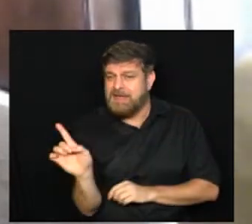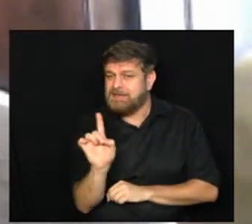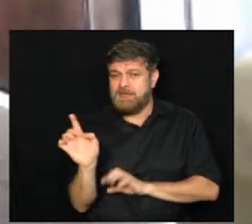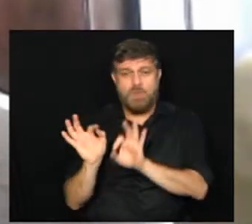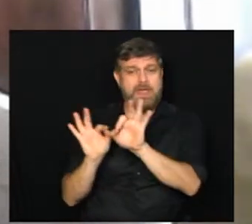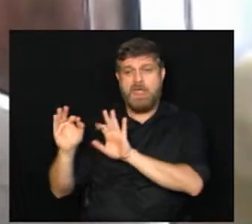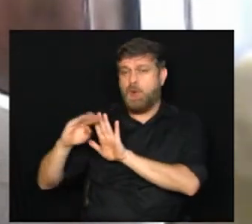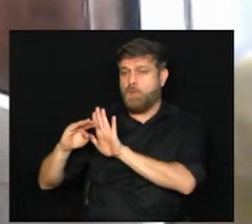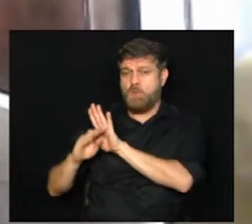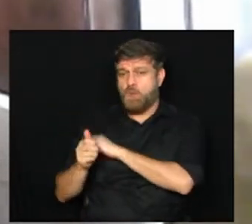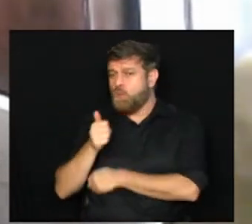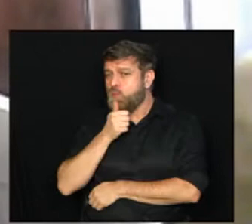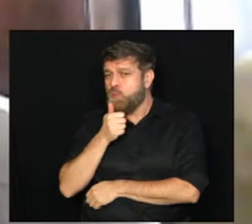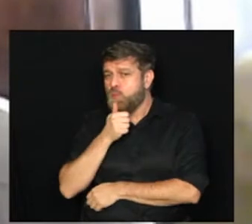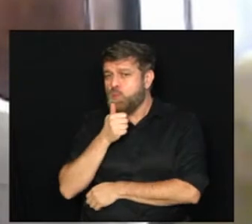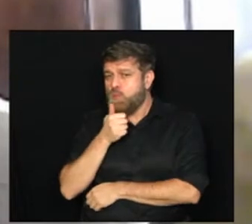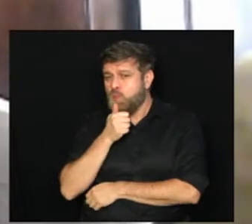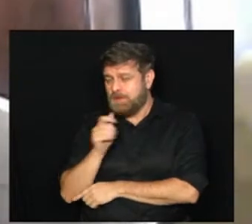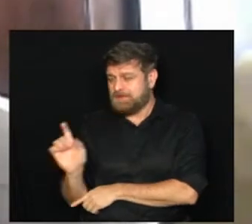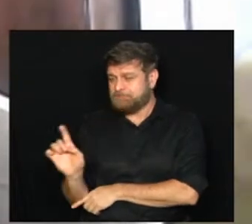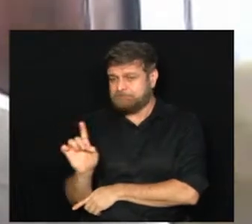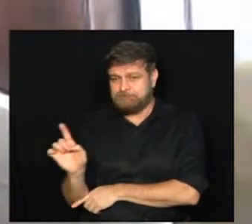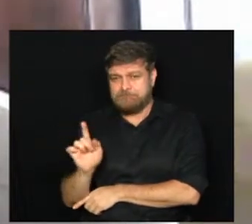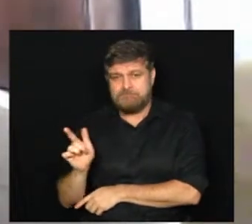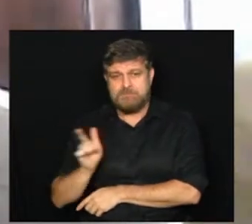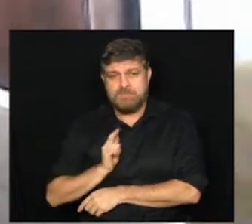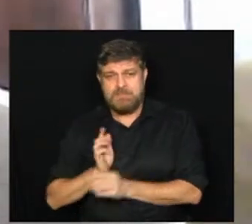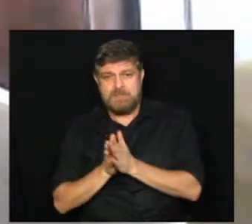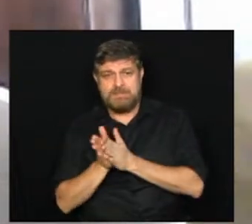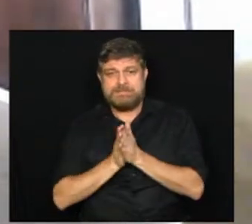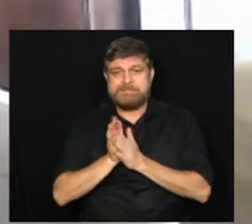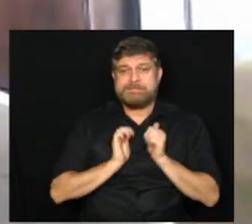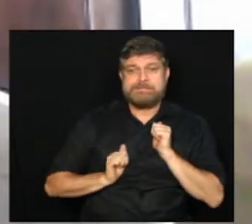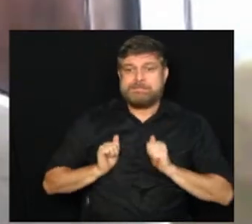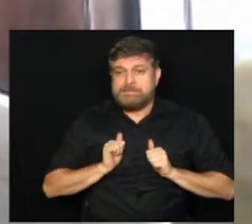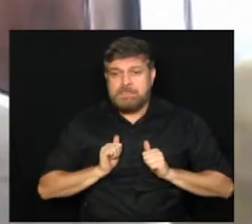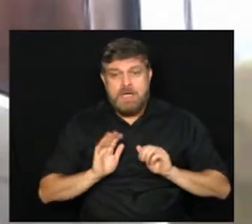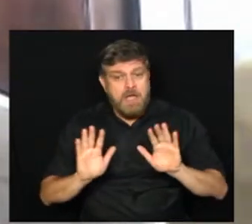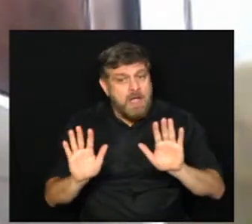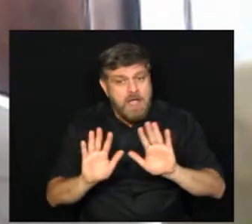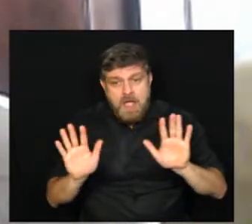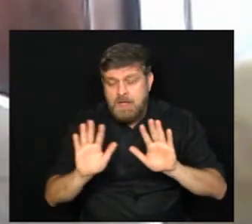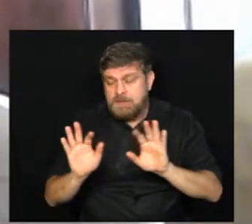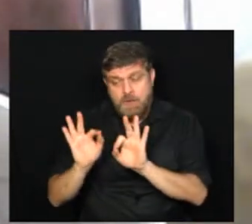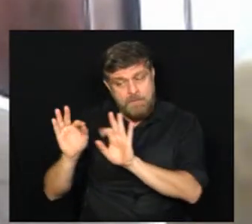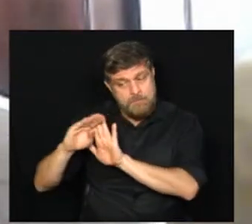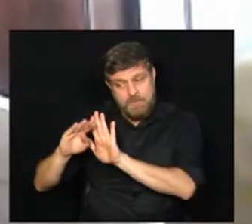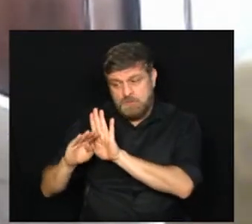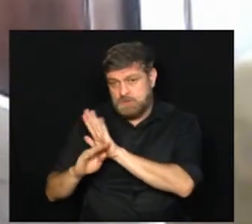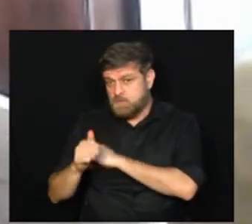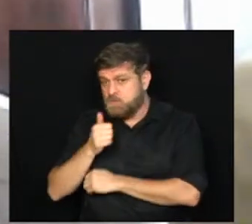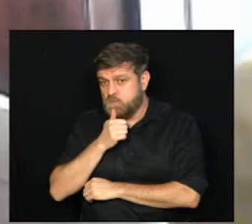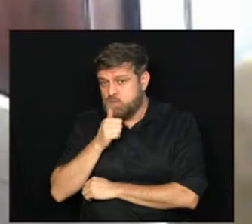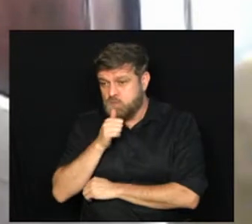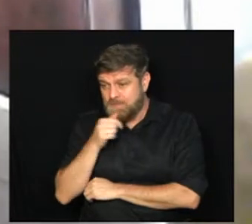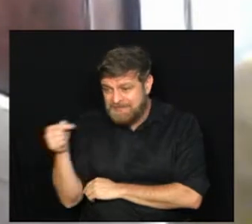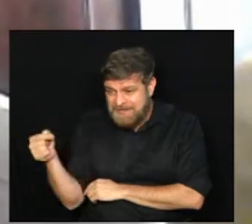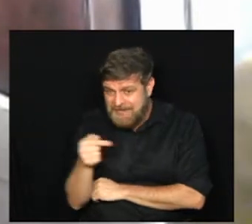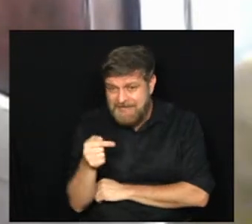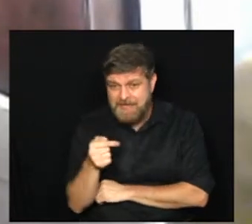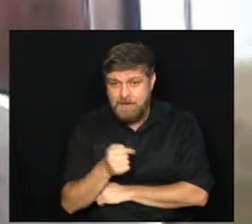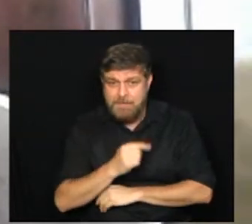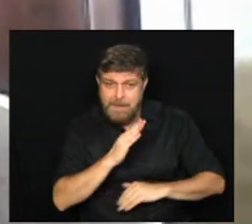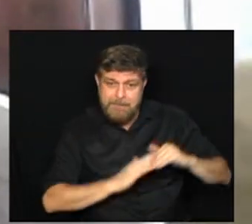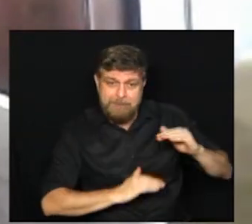né, ainda, só eu vi que tem uma expectativa, mas ainda não existe um projeto, né? É muito mais um exercício